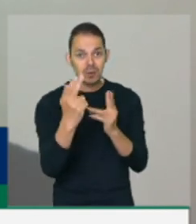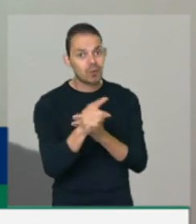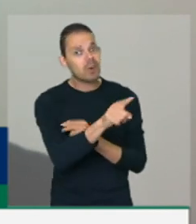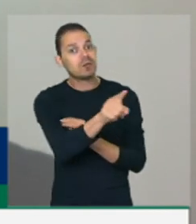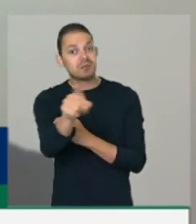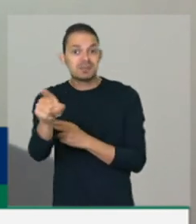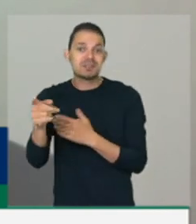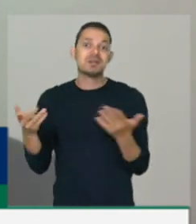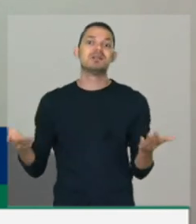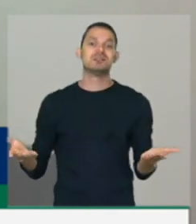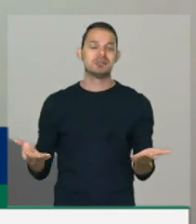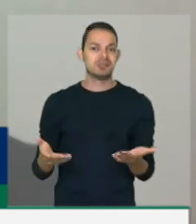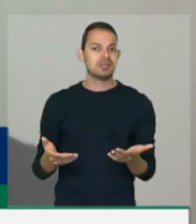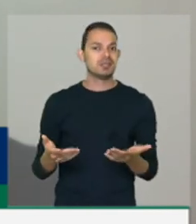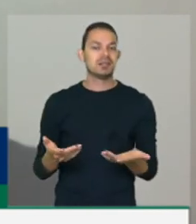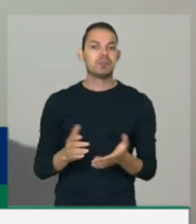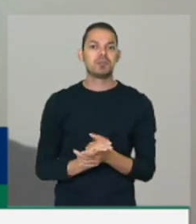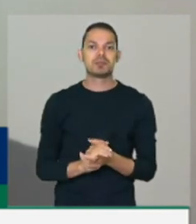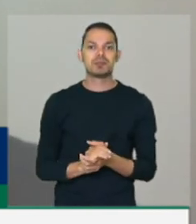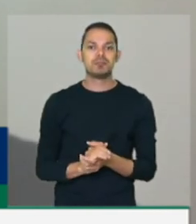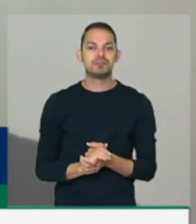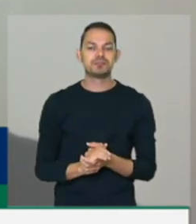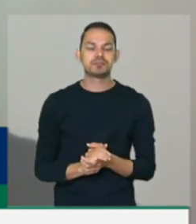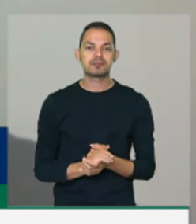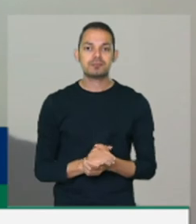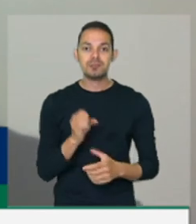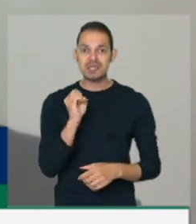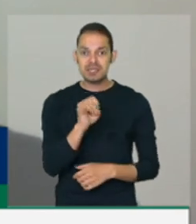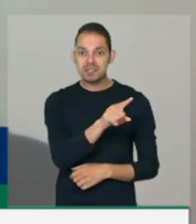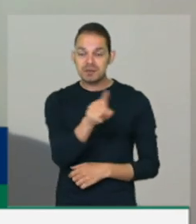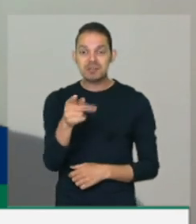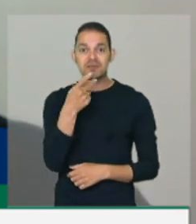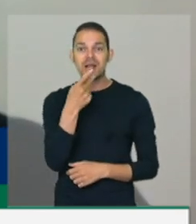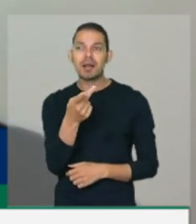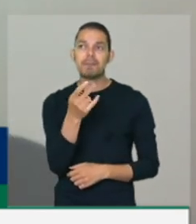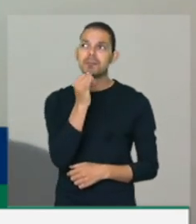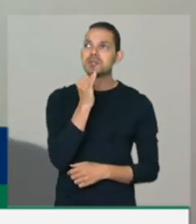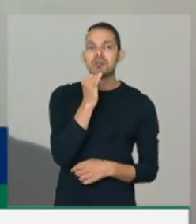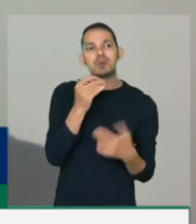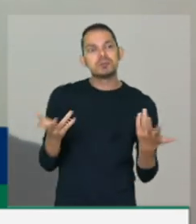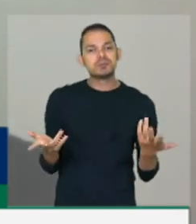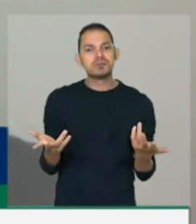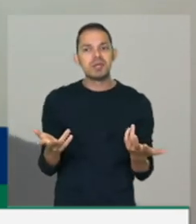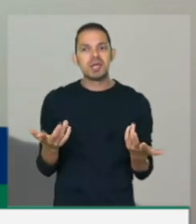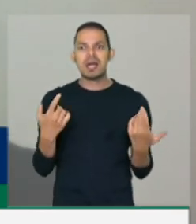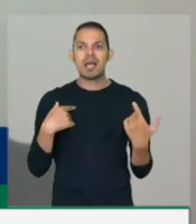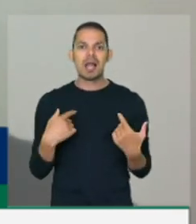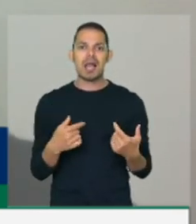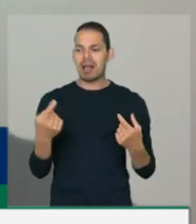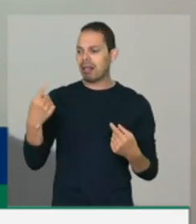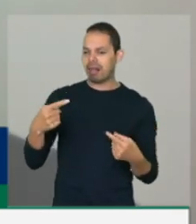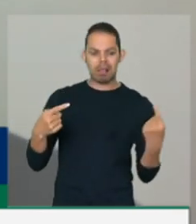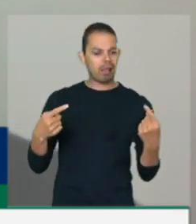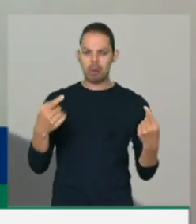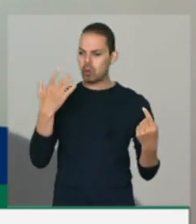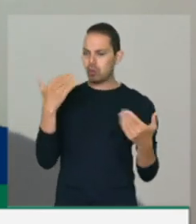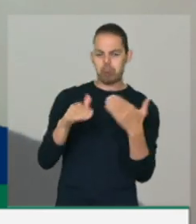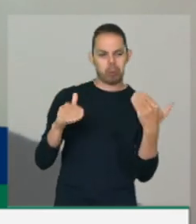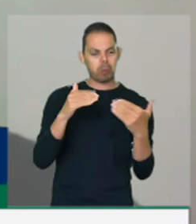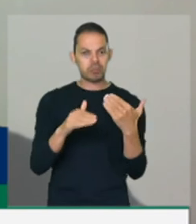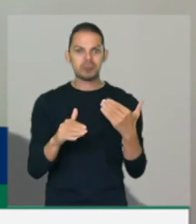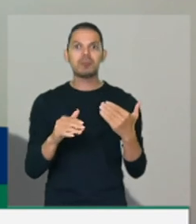senhores e senhoras a troco de nada. Se você disser A contrário a B, você então estará